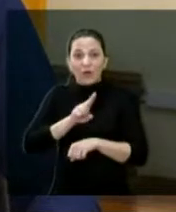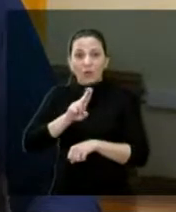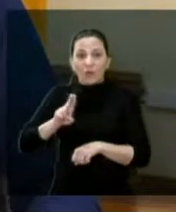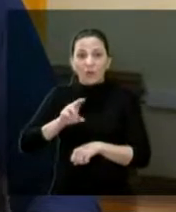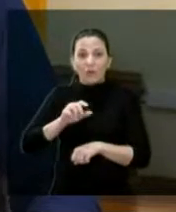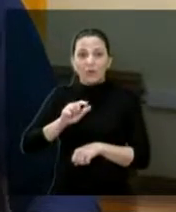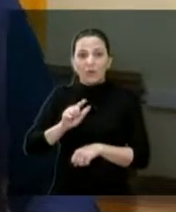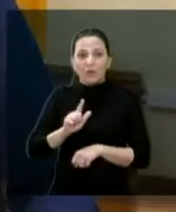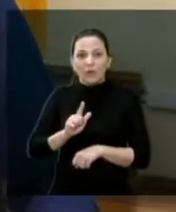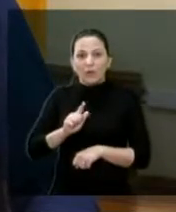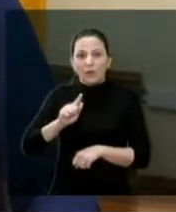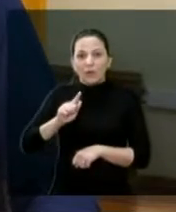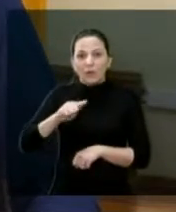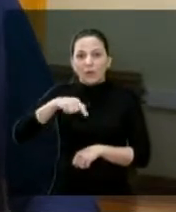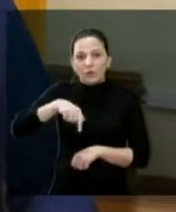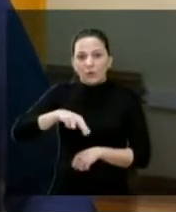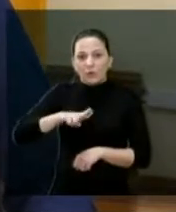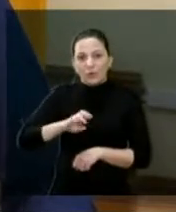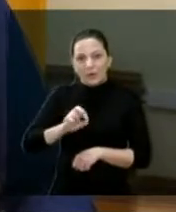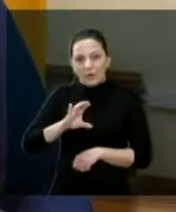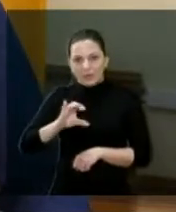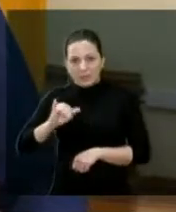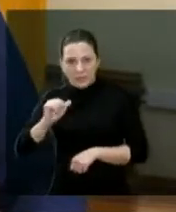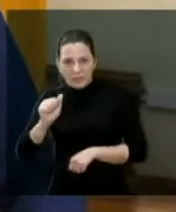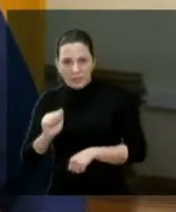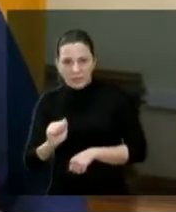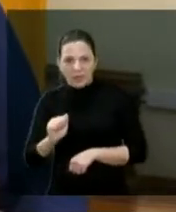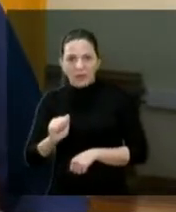Quécia, quando eu falei, qual é o peru?